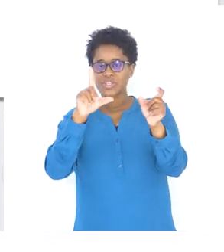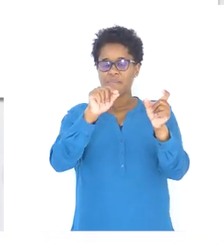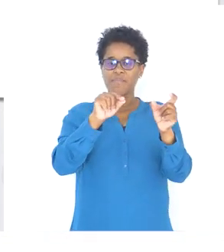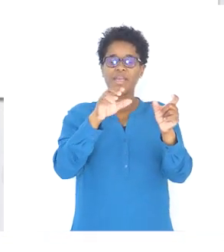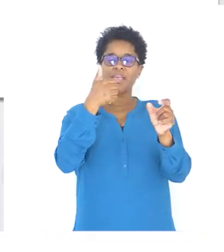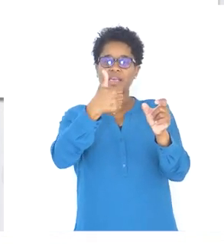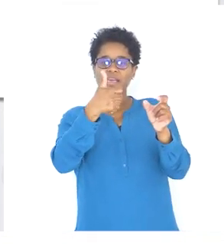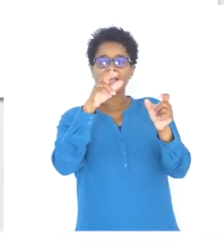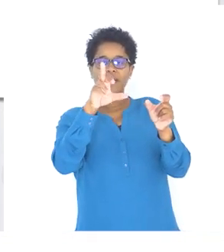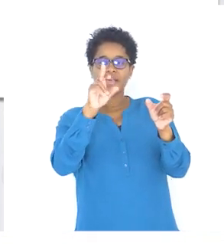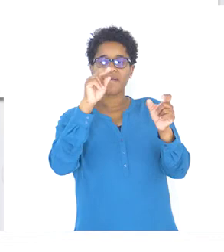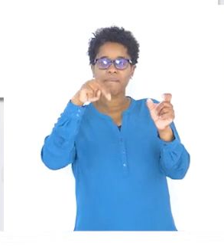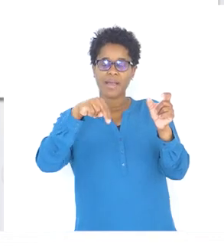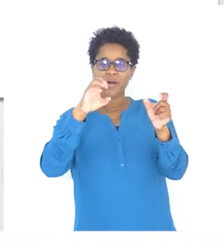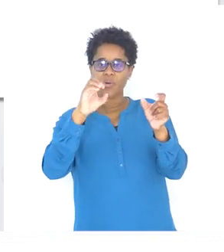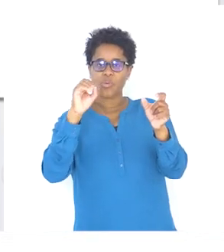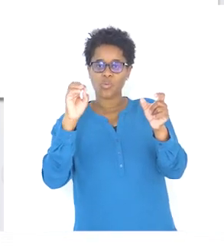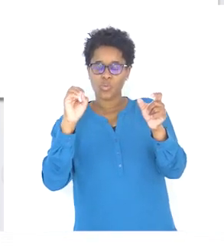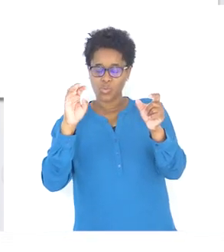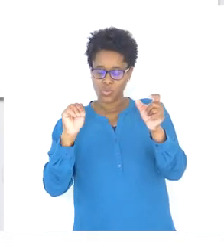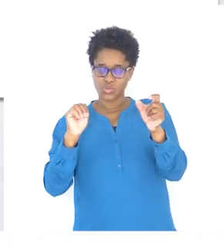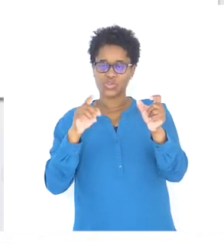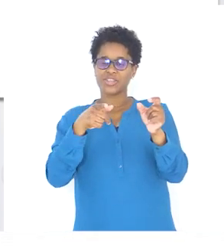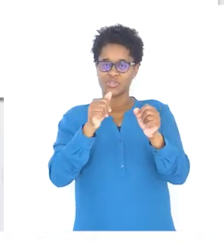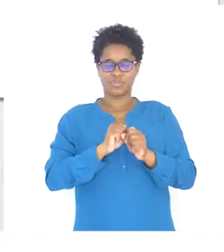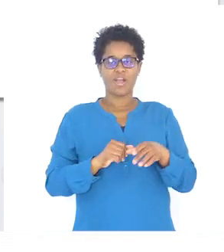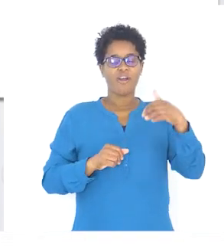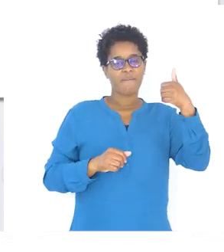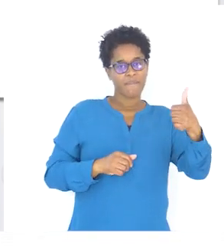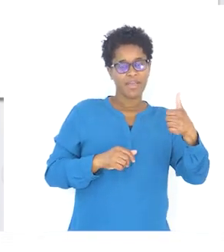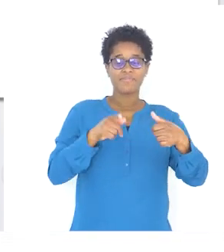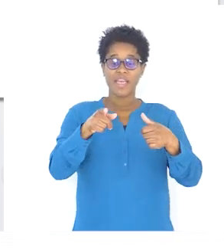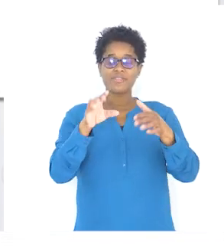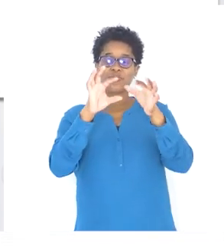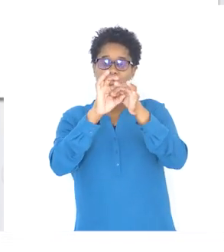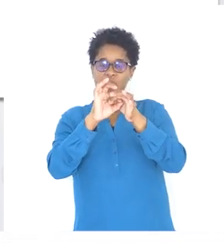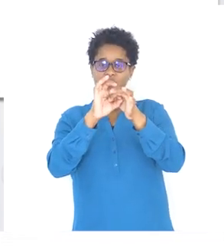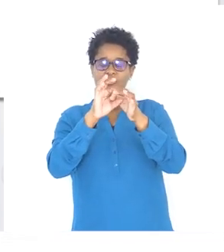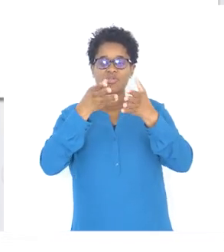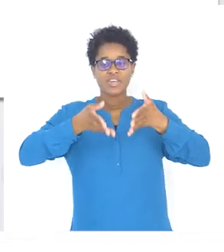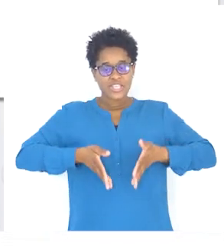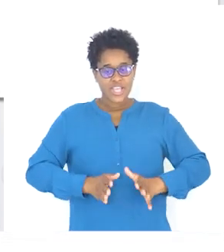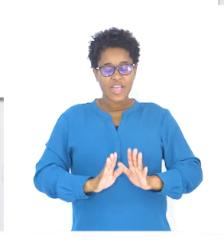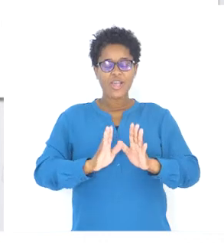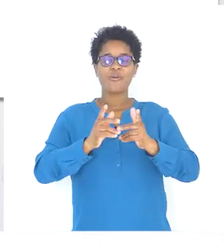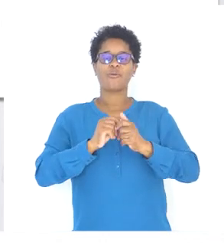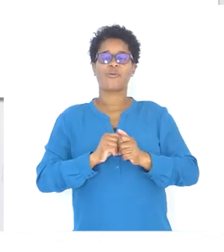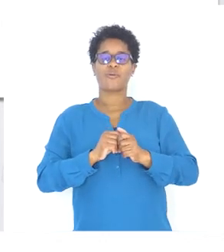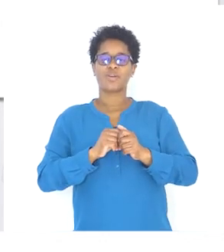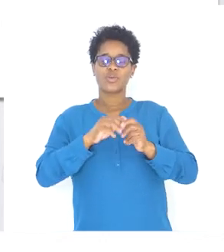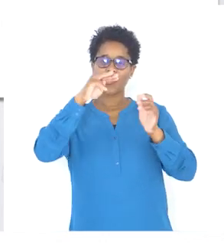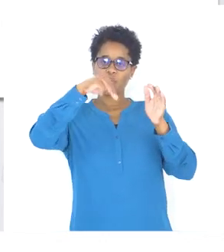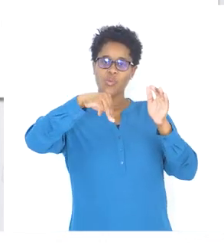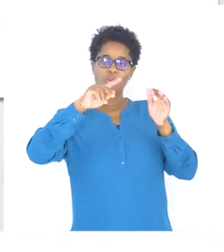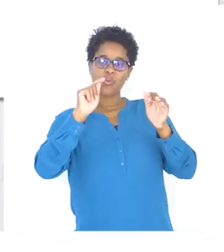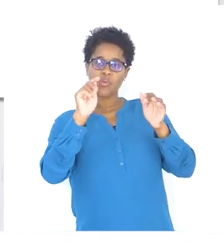B. Dessa união nasceram os mestiços, que são